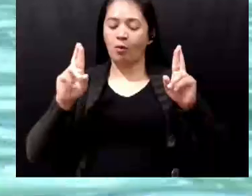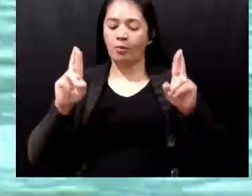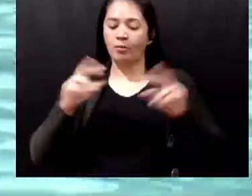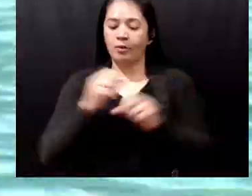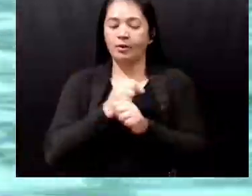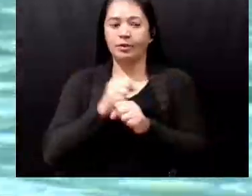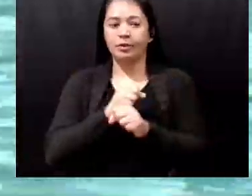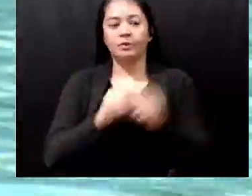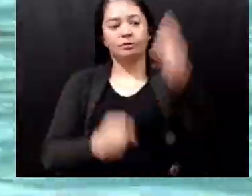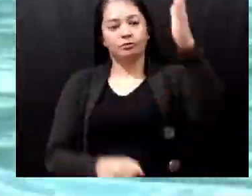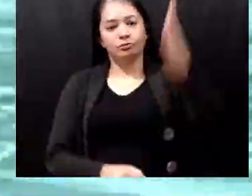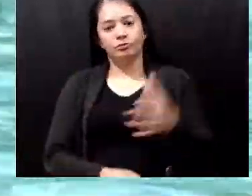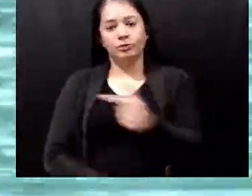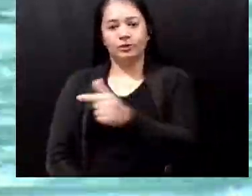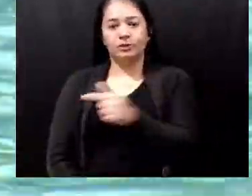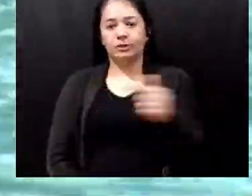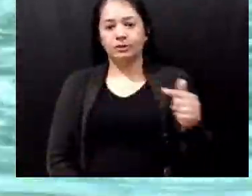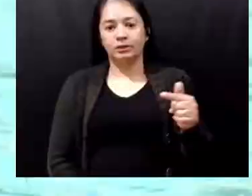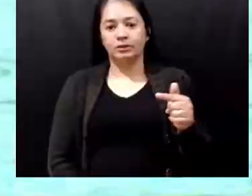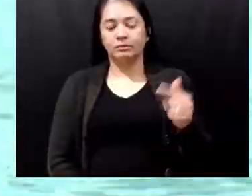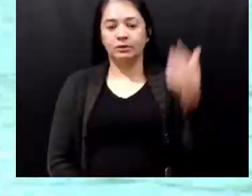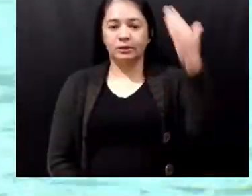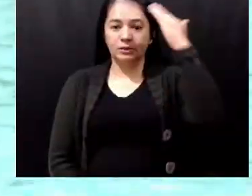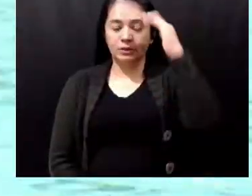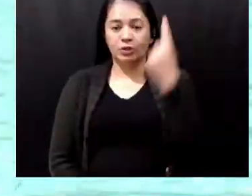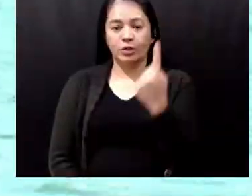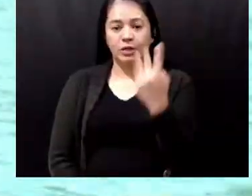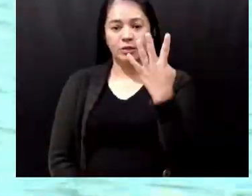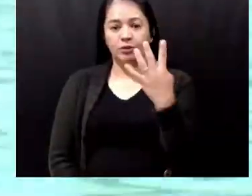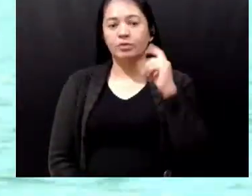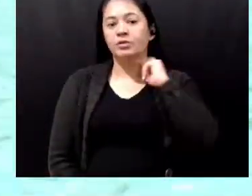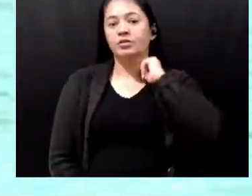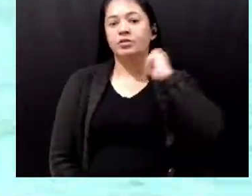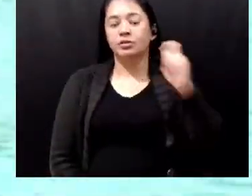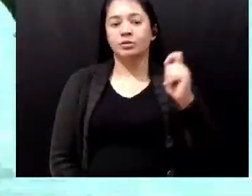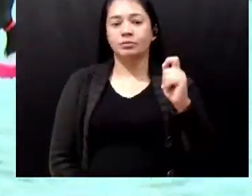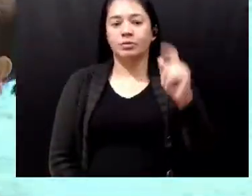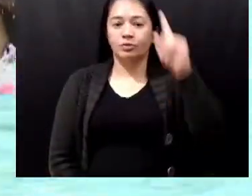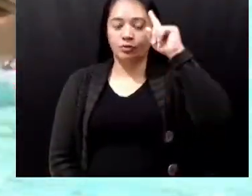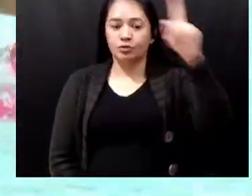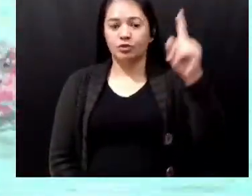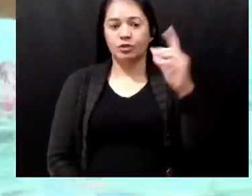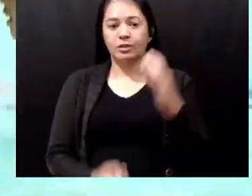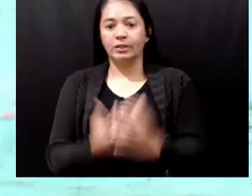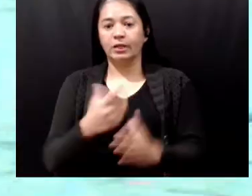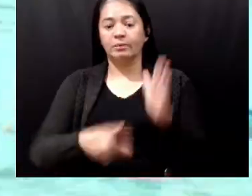semana que compreender o dia 14 de abril, dia instituído pela Lei Federal nº